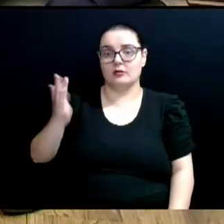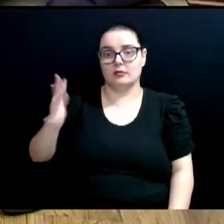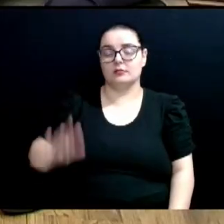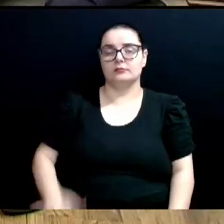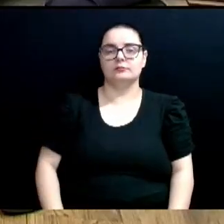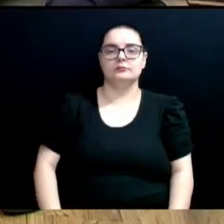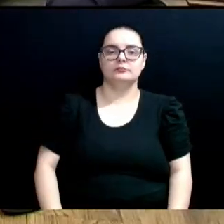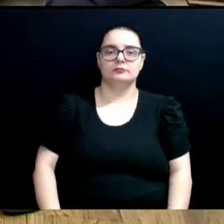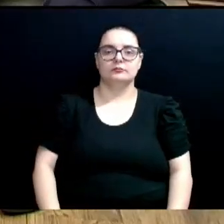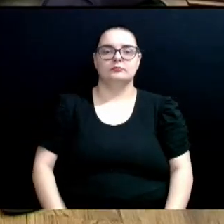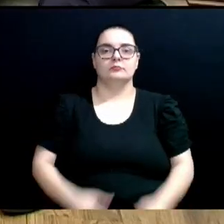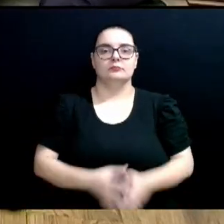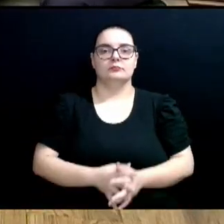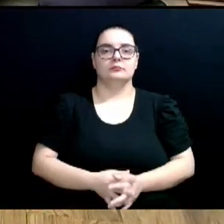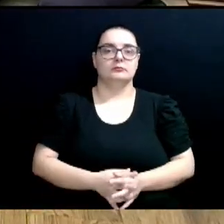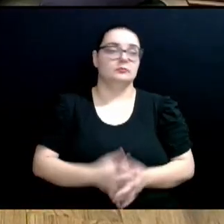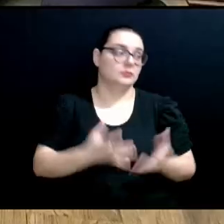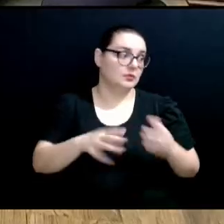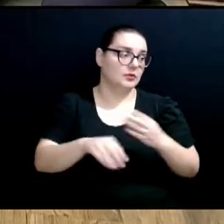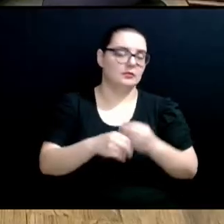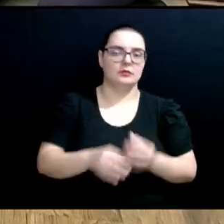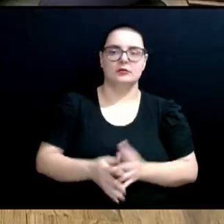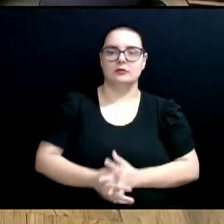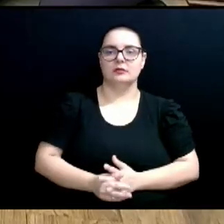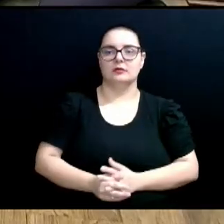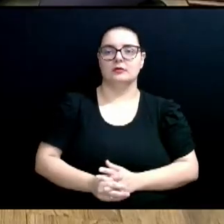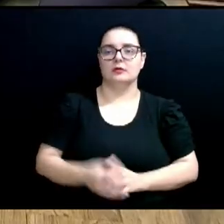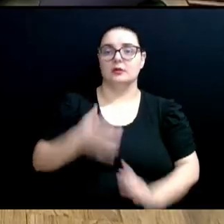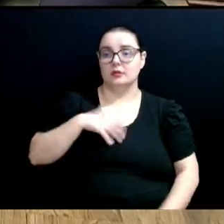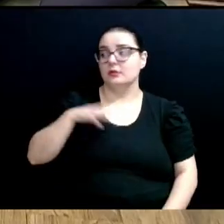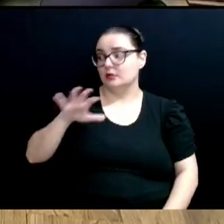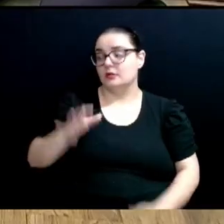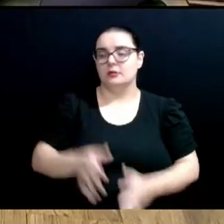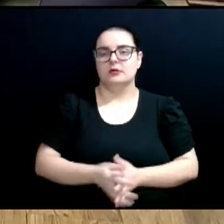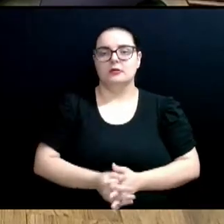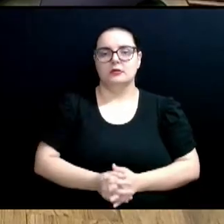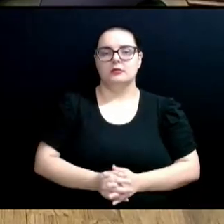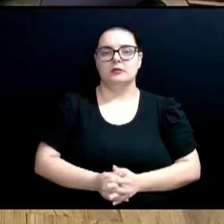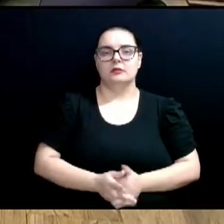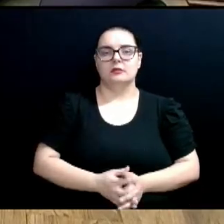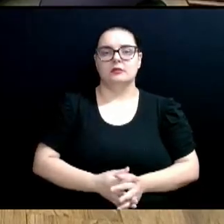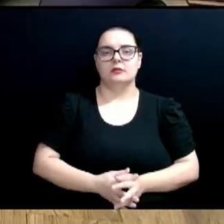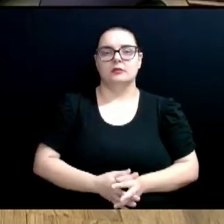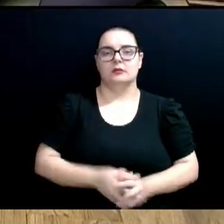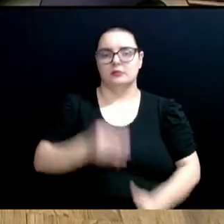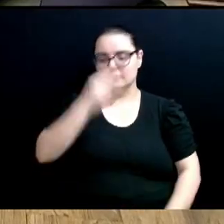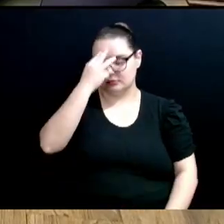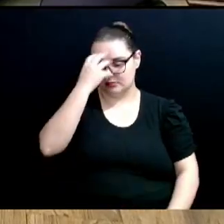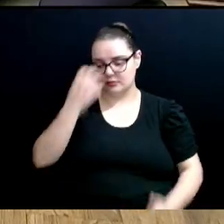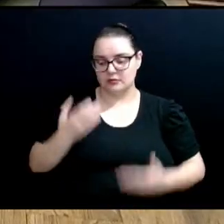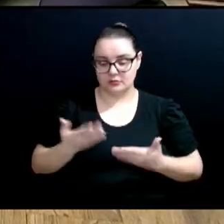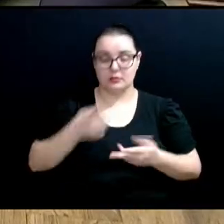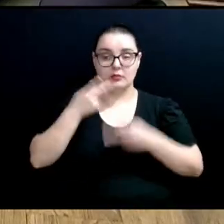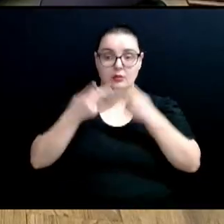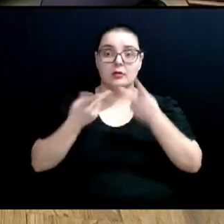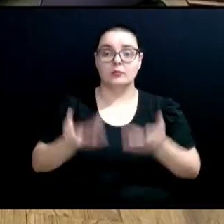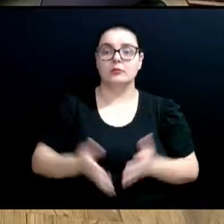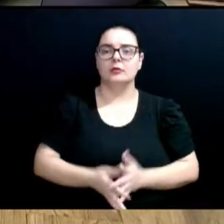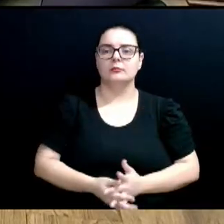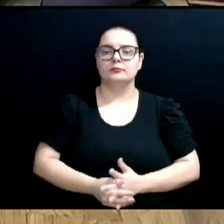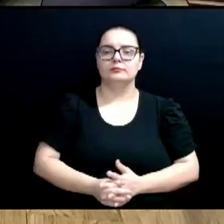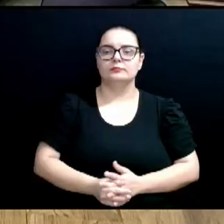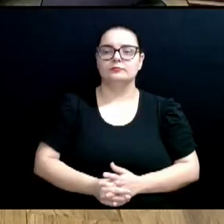completar alguma coisa? Não, é exatamente isso, né? Essa questão que o Romão bem pontuou, essa questão dos cinturões, por